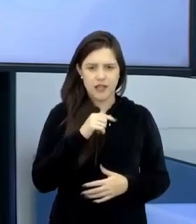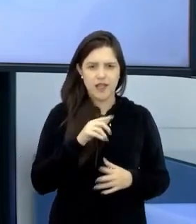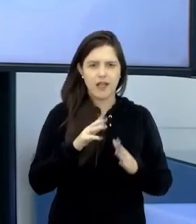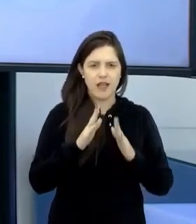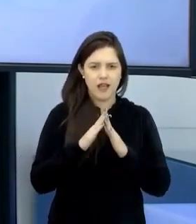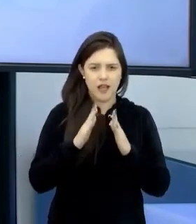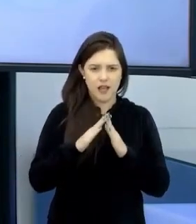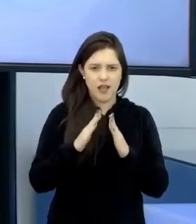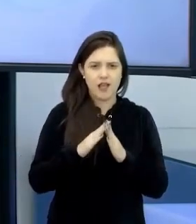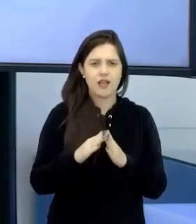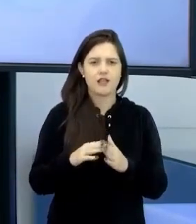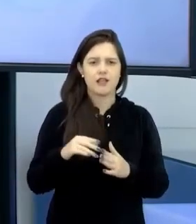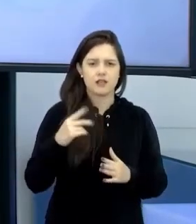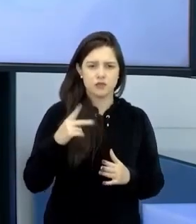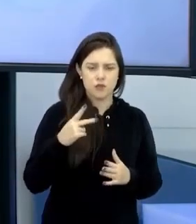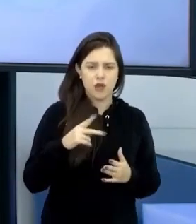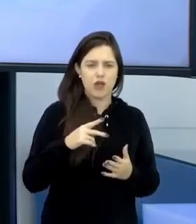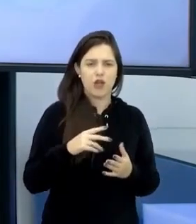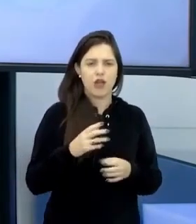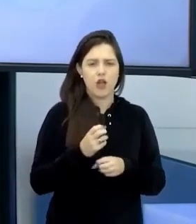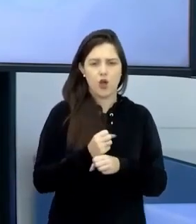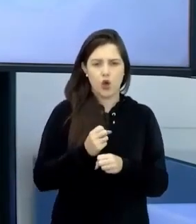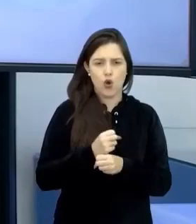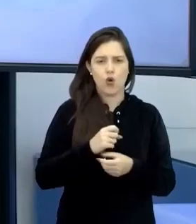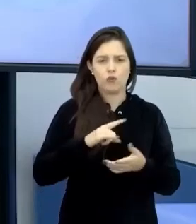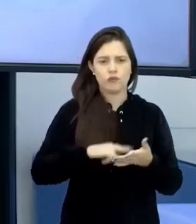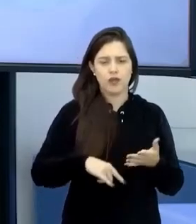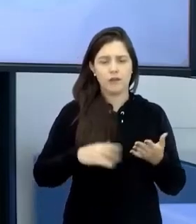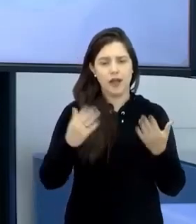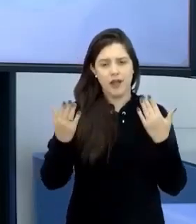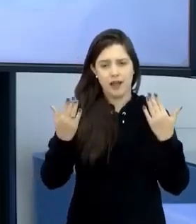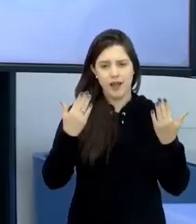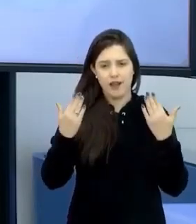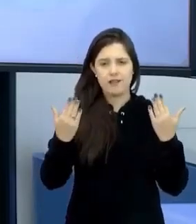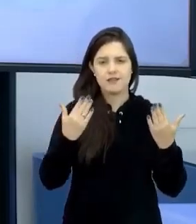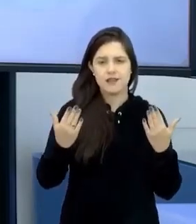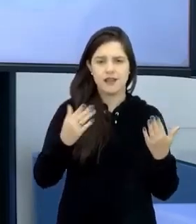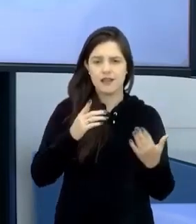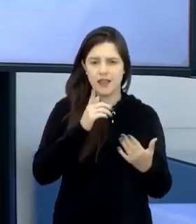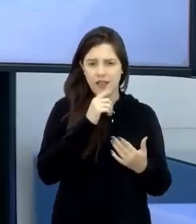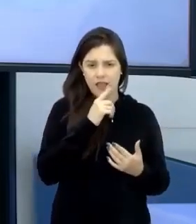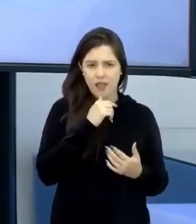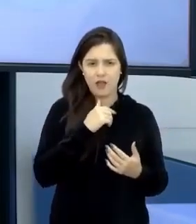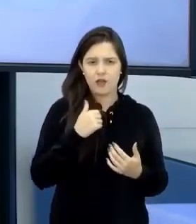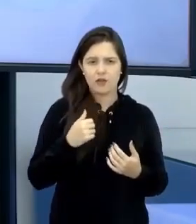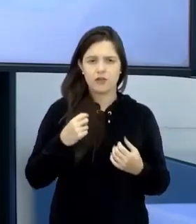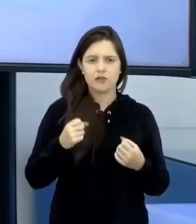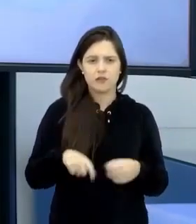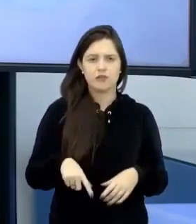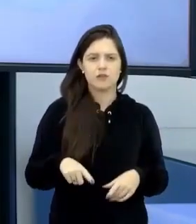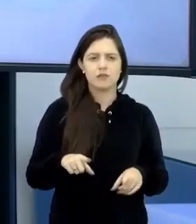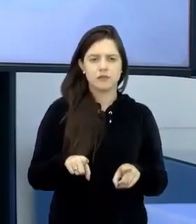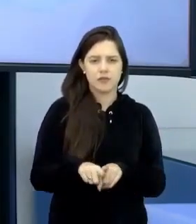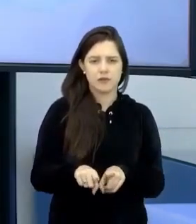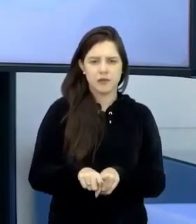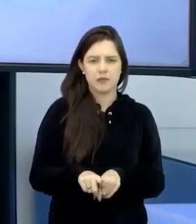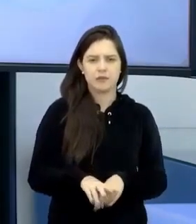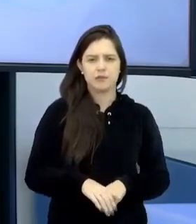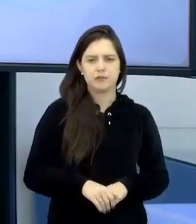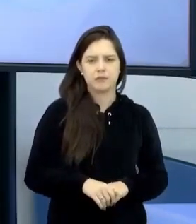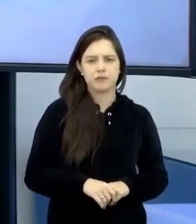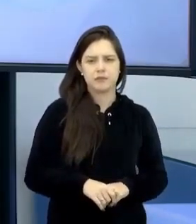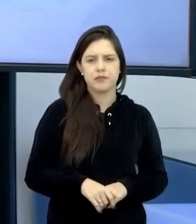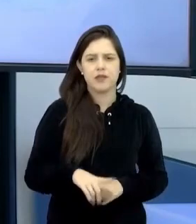aí já vem na sua conta de água. Basta você pegar e analisar essa parte que está ali, para você saber o que você está consumindo, né? Então, é de